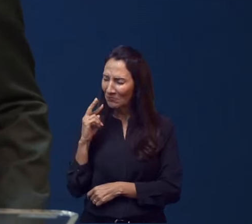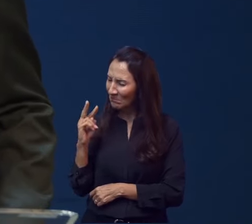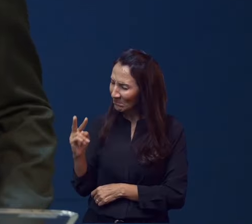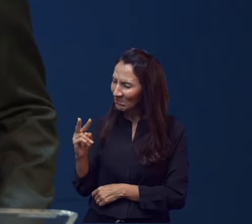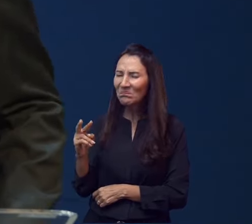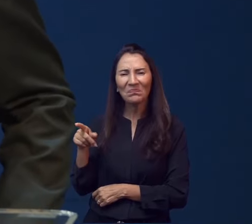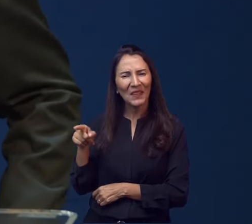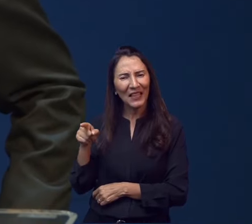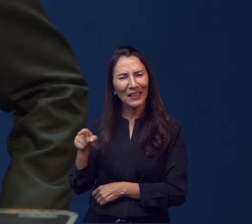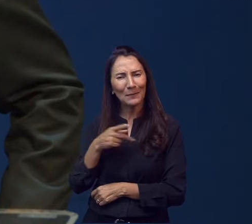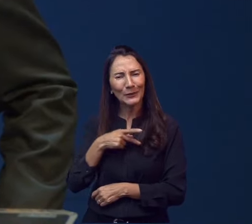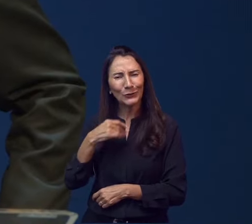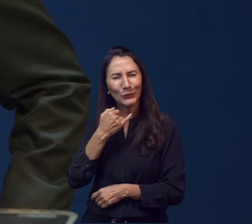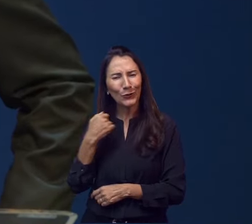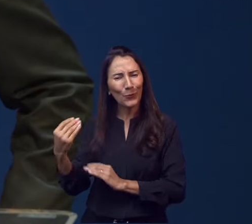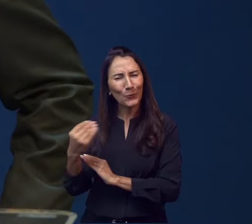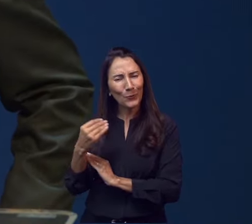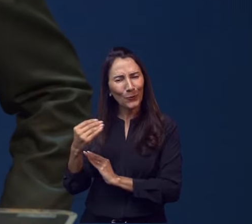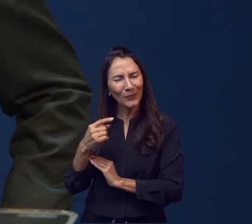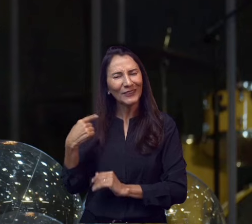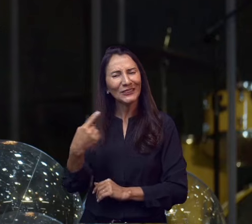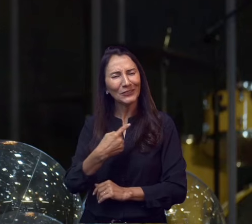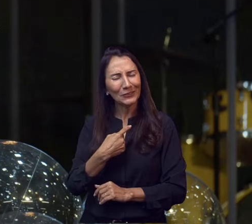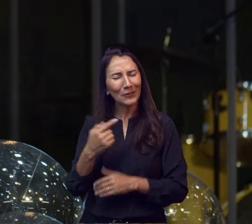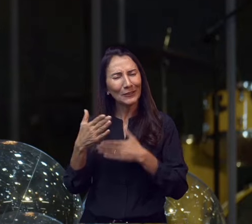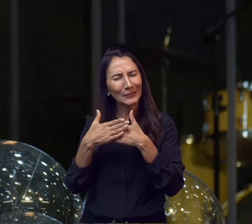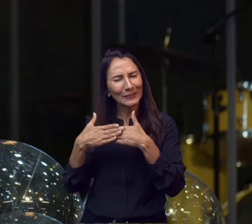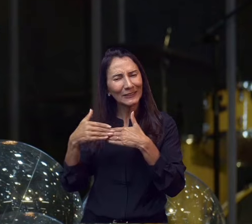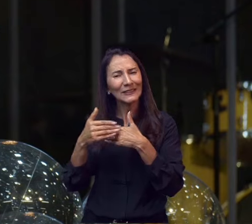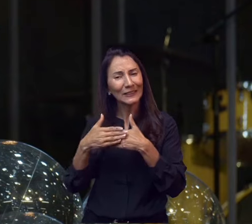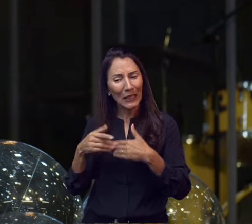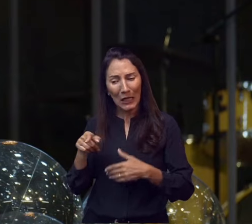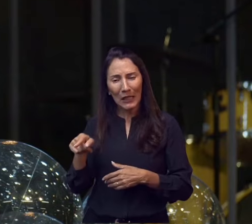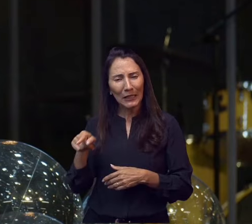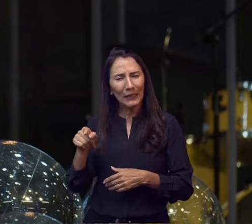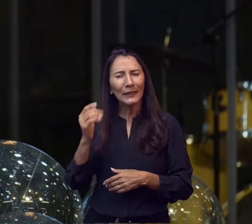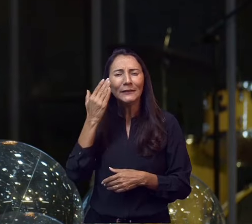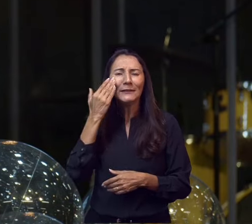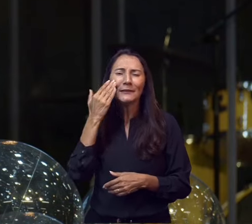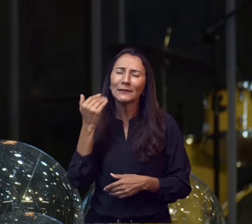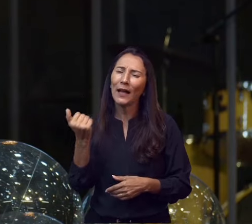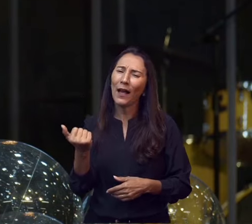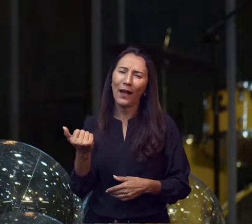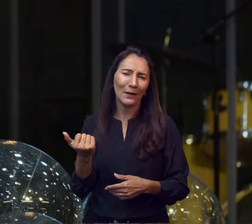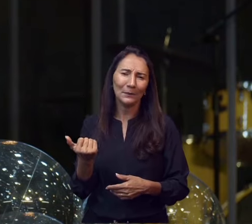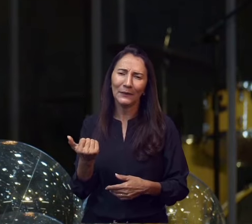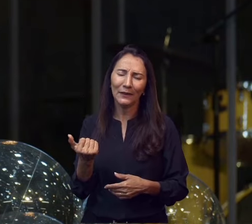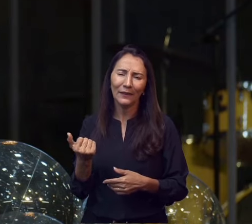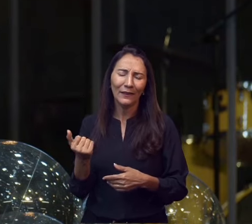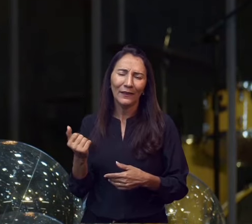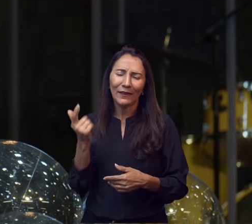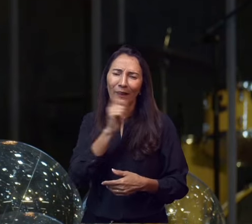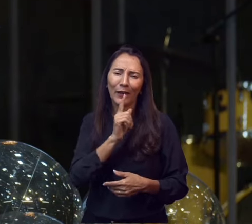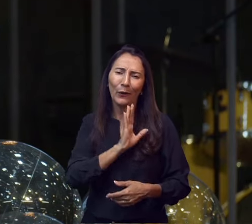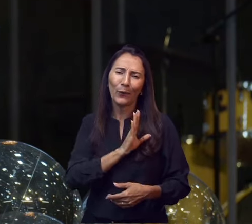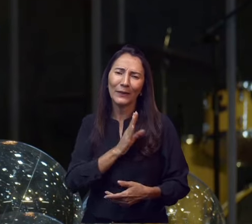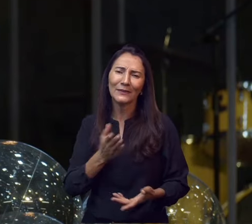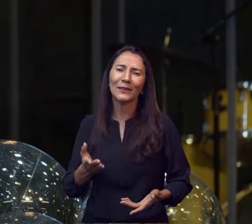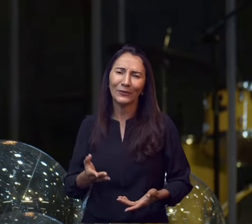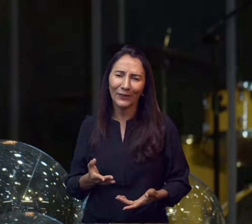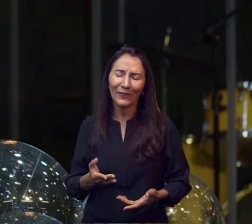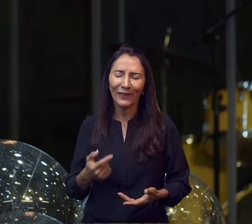ele cuida da gente Esse homem sabe ganhar o nosso coração e eu